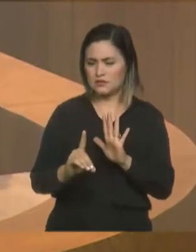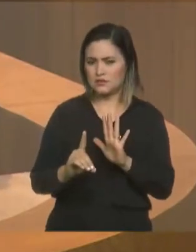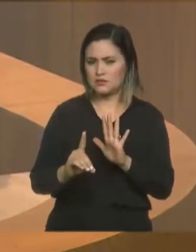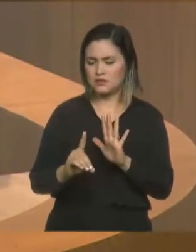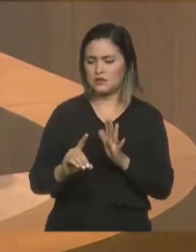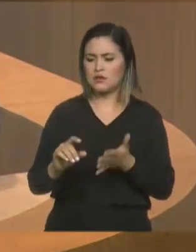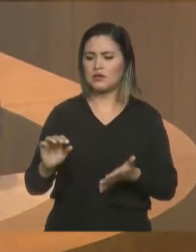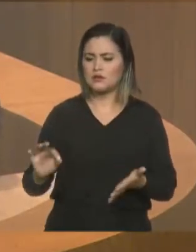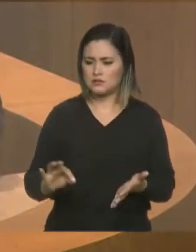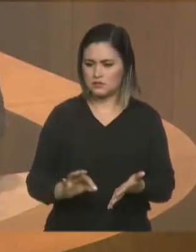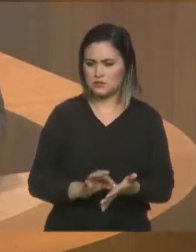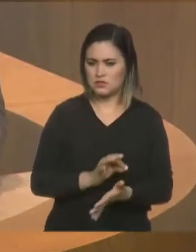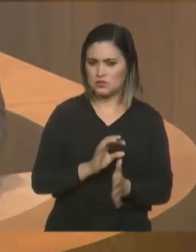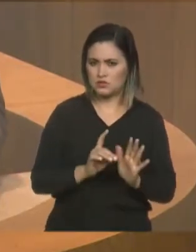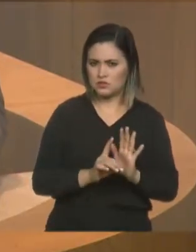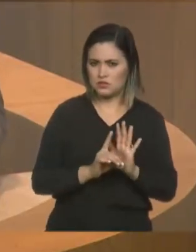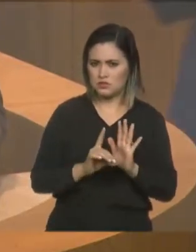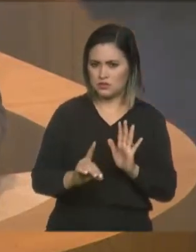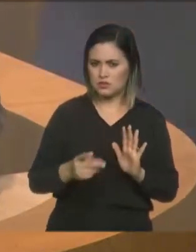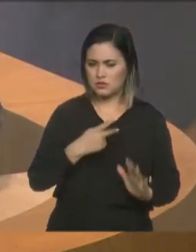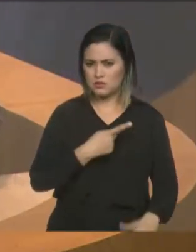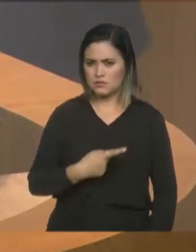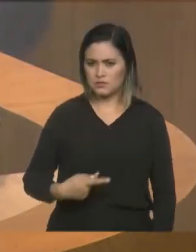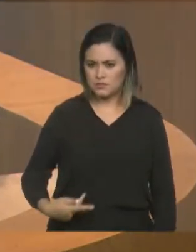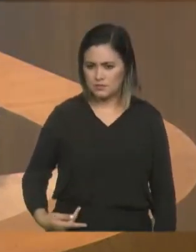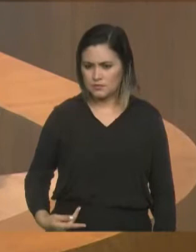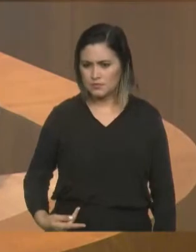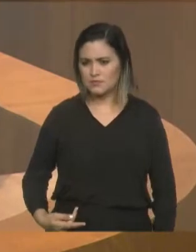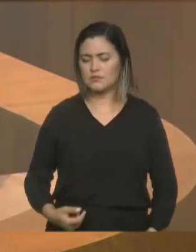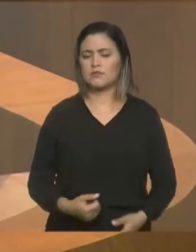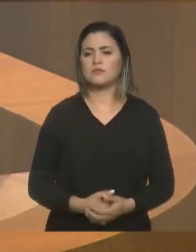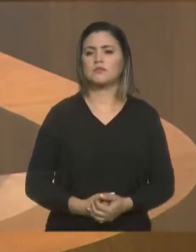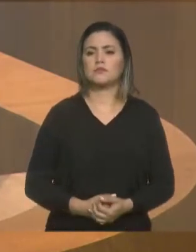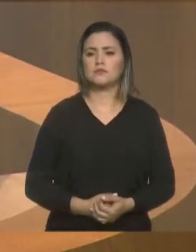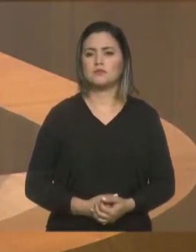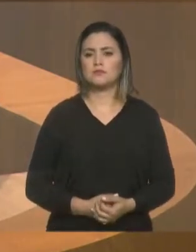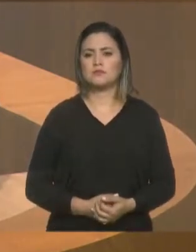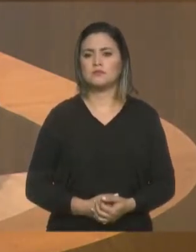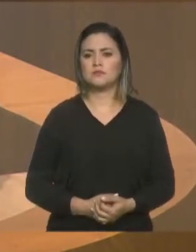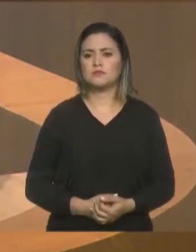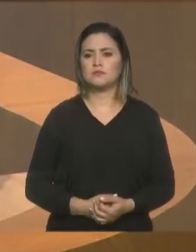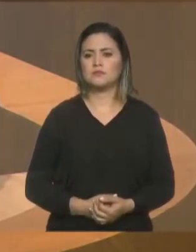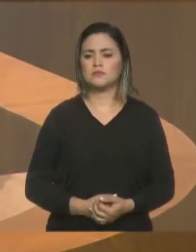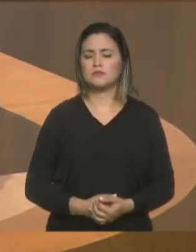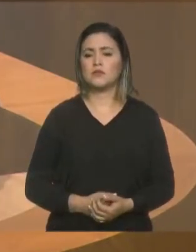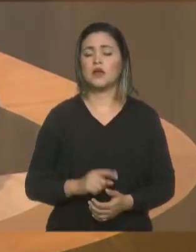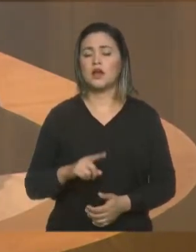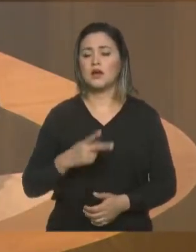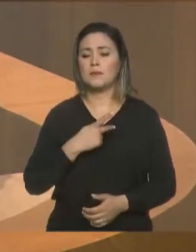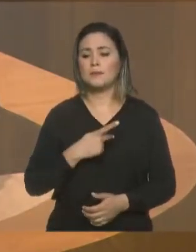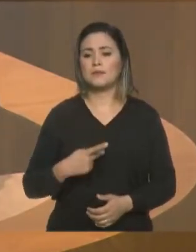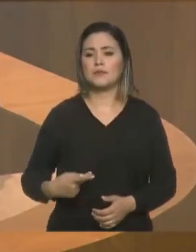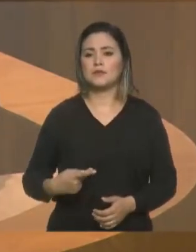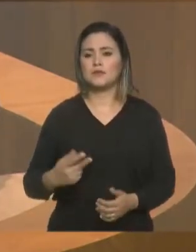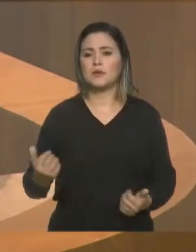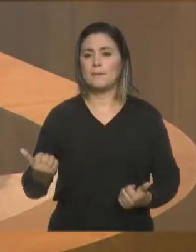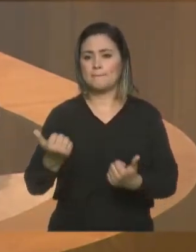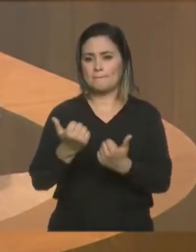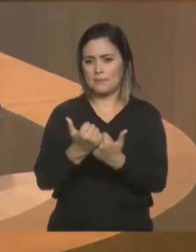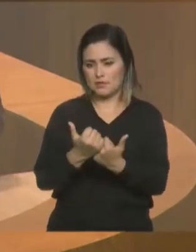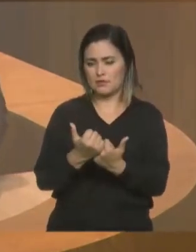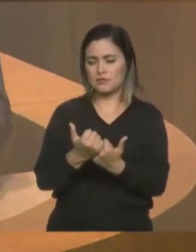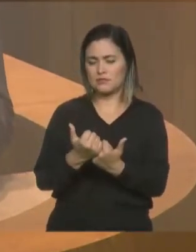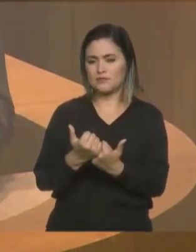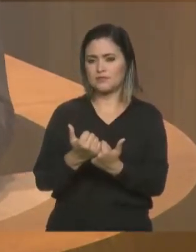assinou um decreto presidencial como presidente interino da República, o decreto número